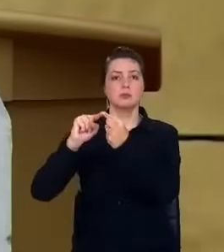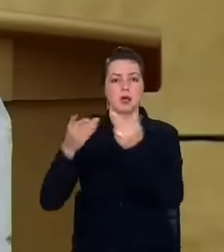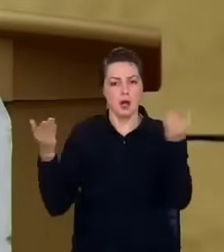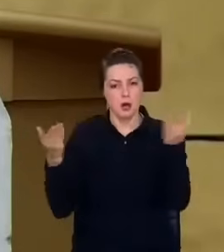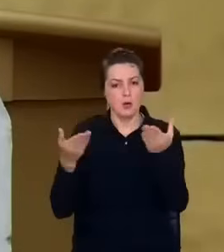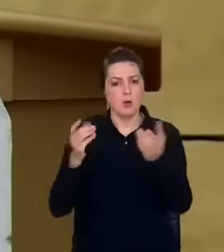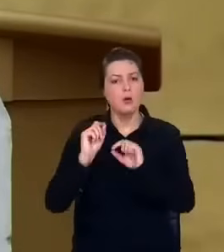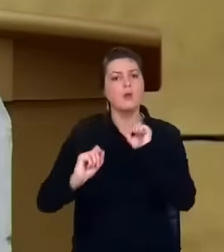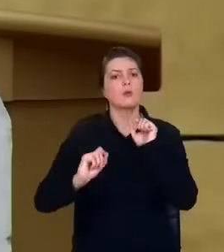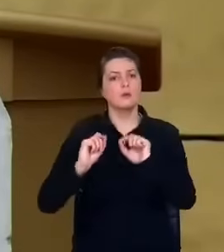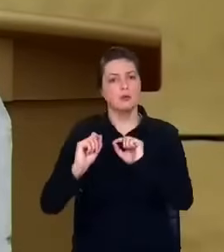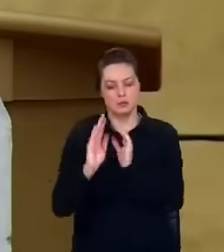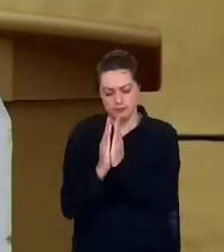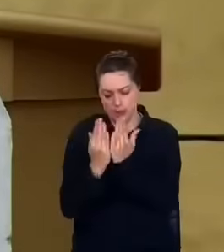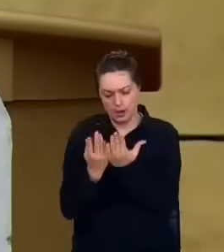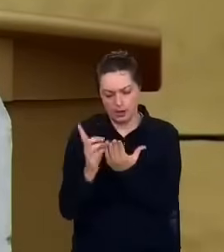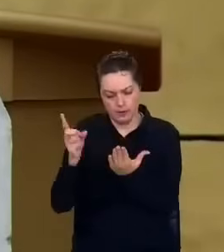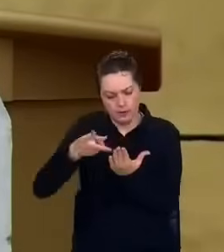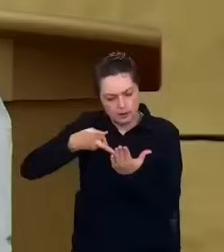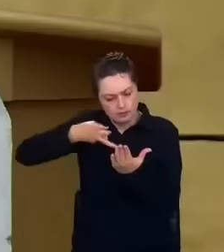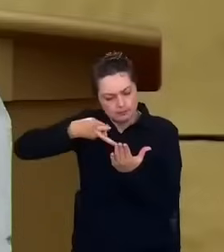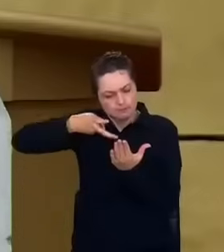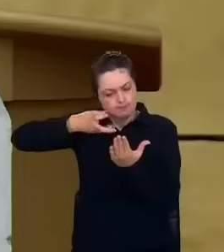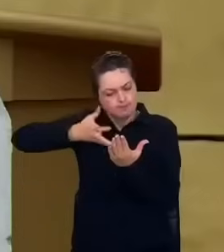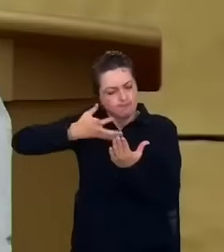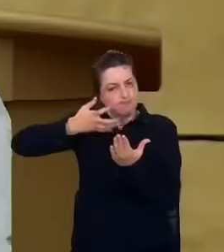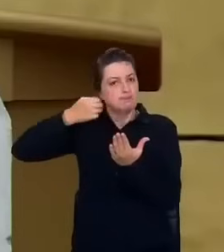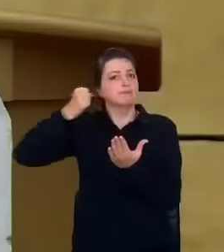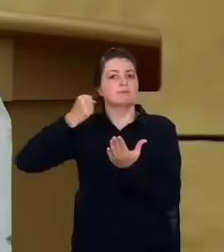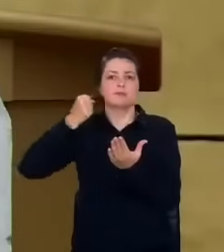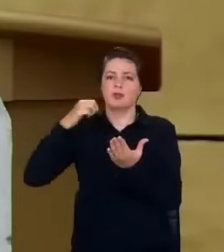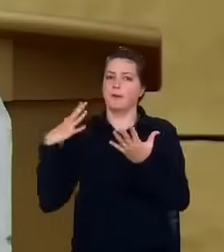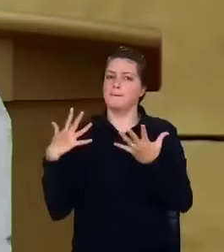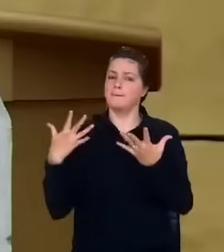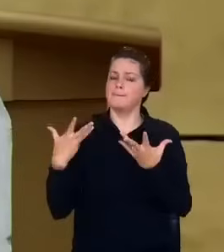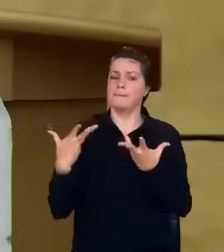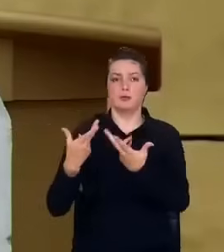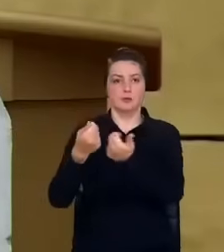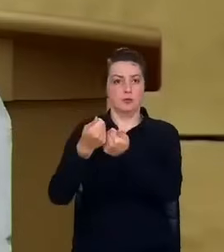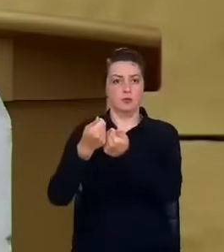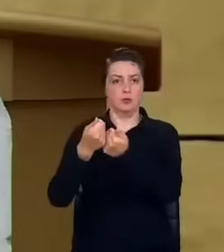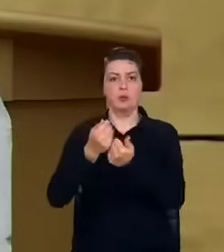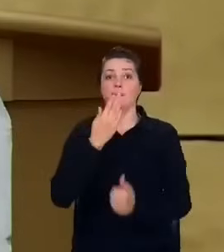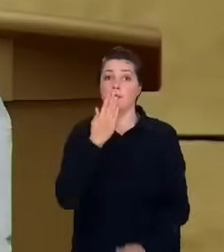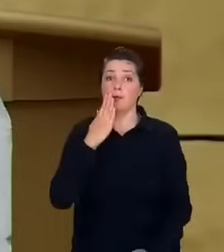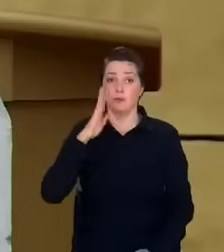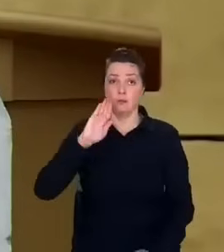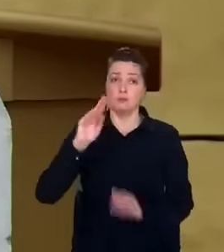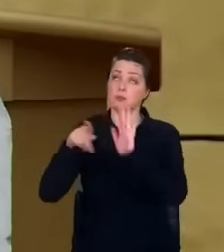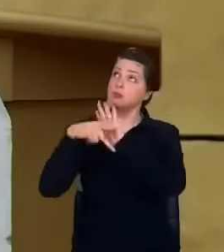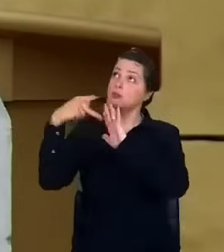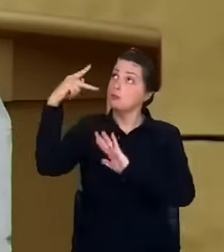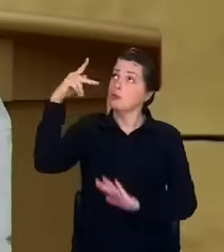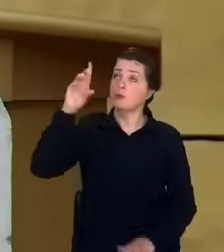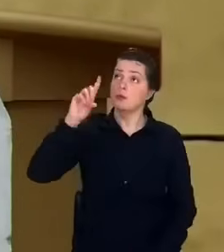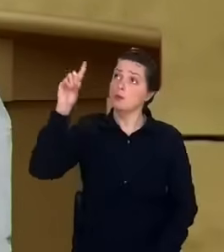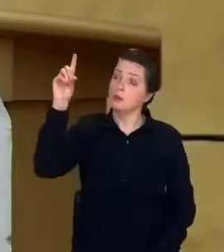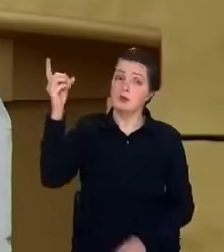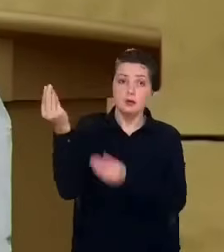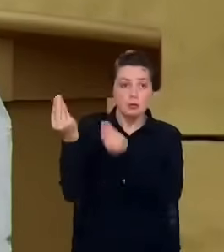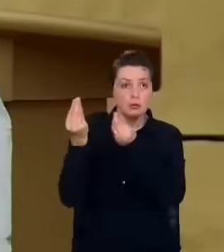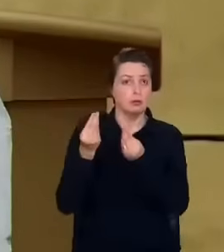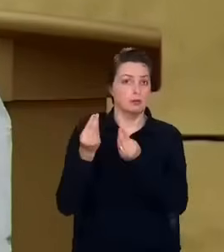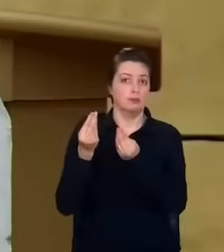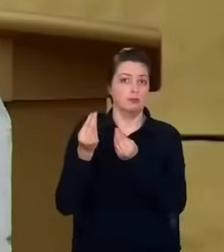ouvindo essa palavra magnífica, essa promessa do próprio Deus na